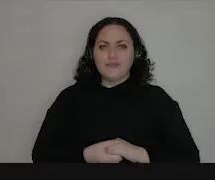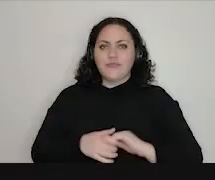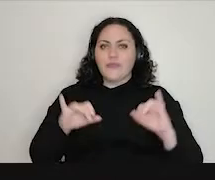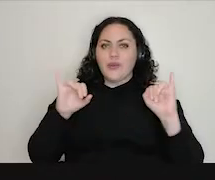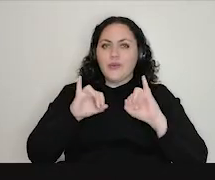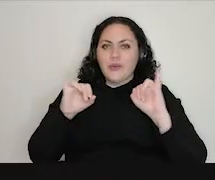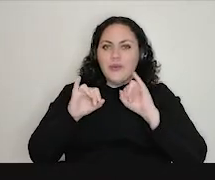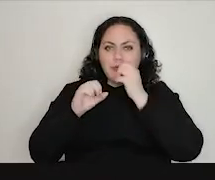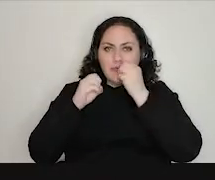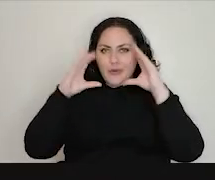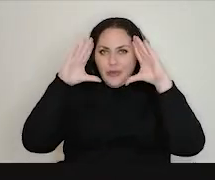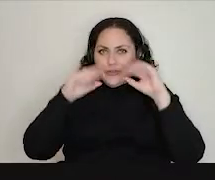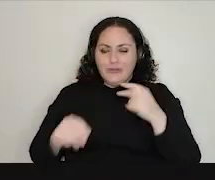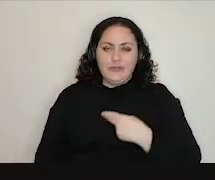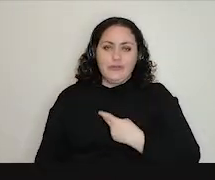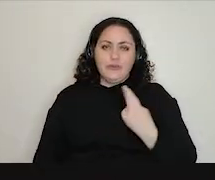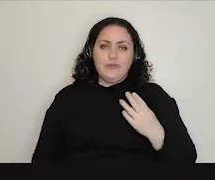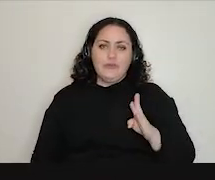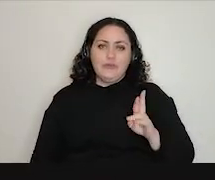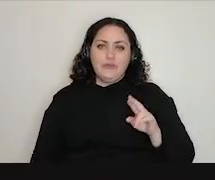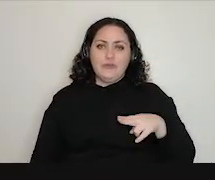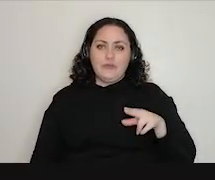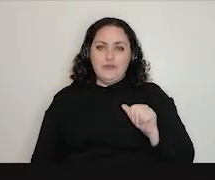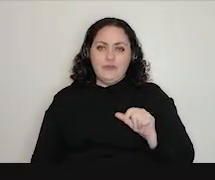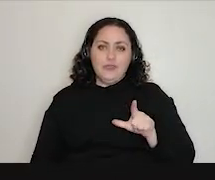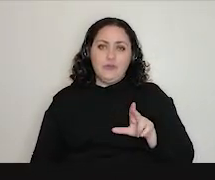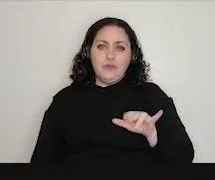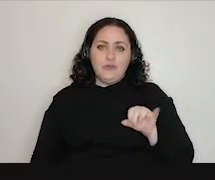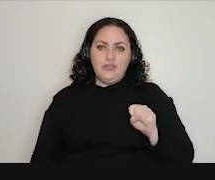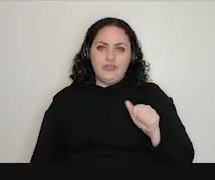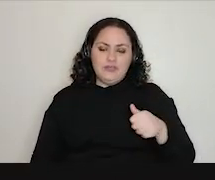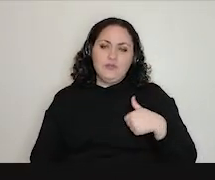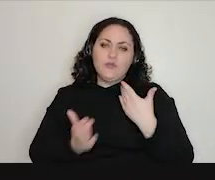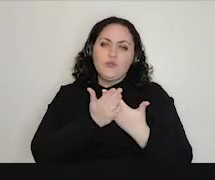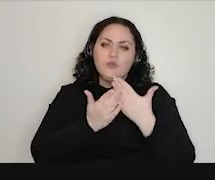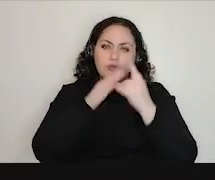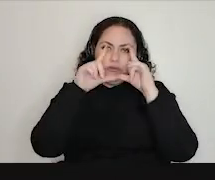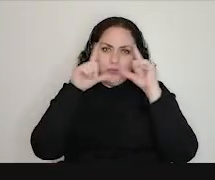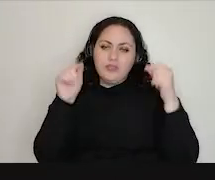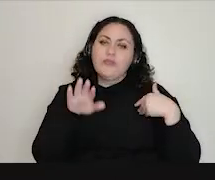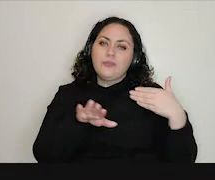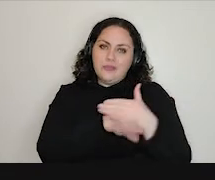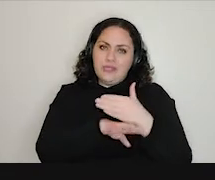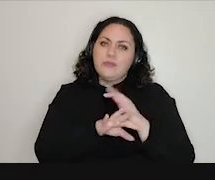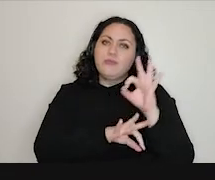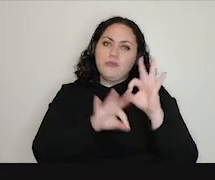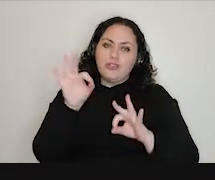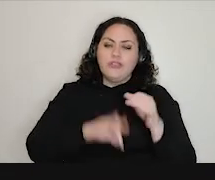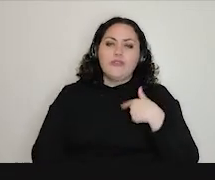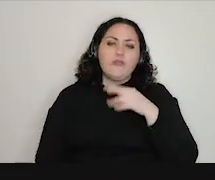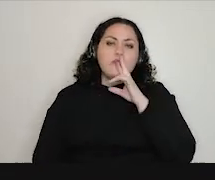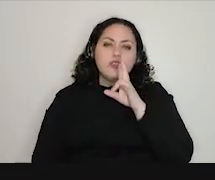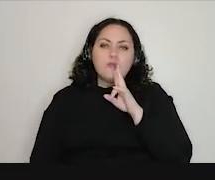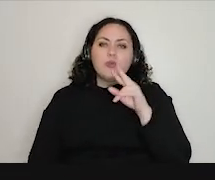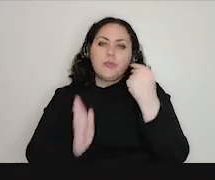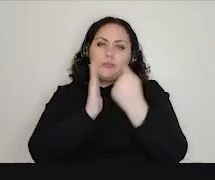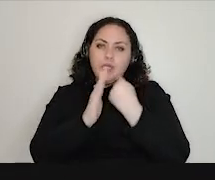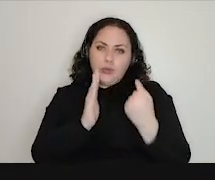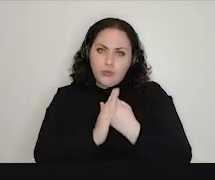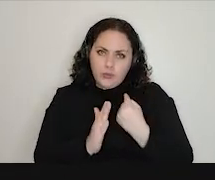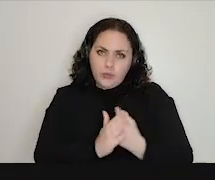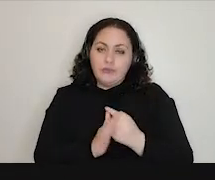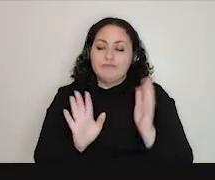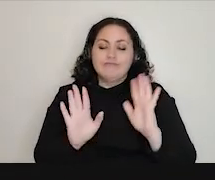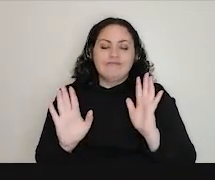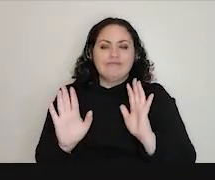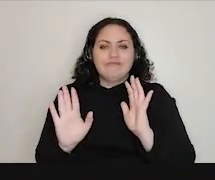Oi, boa noite, pessoal. Meu nome é Bruna Luiza, sou acadêmica de enfermagem, faço parte do projeto e vou responder algumas perguntas que vocês